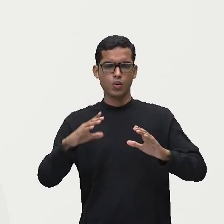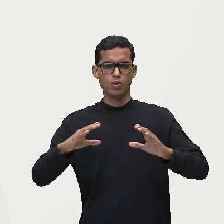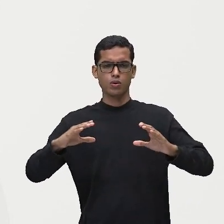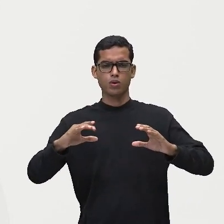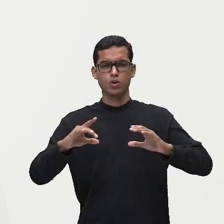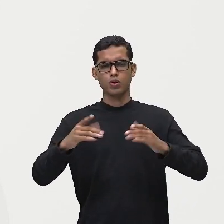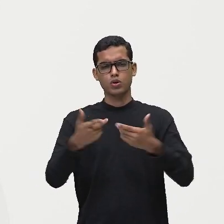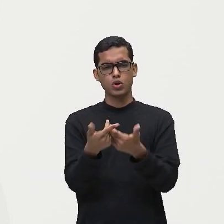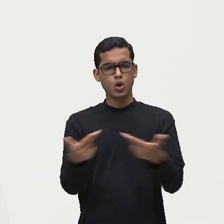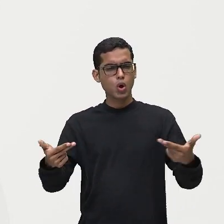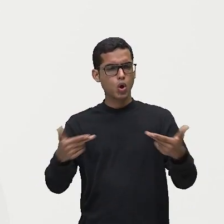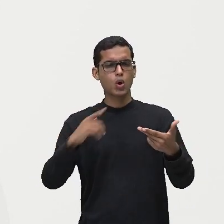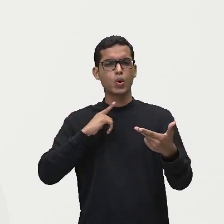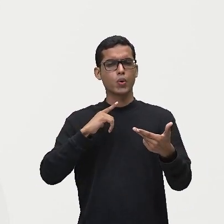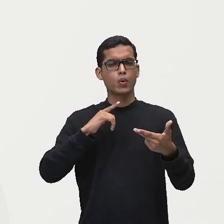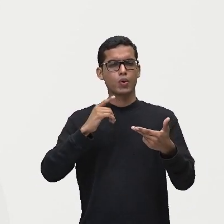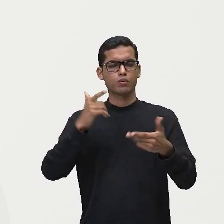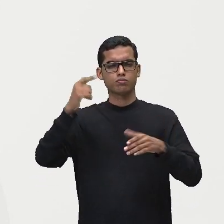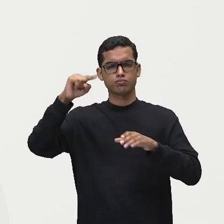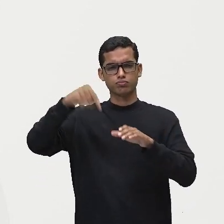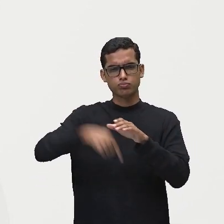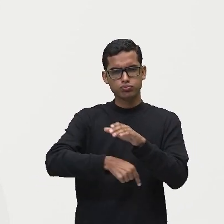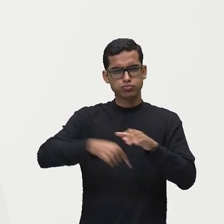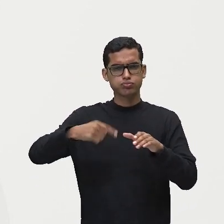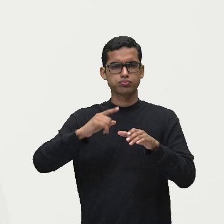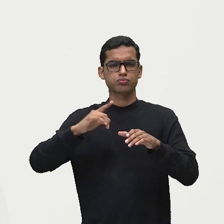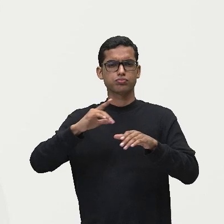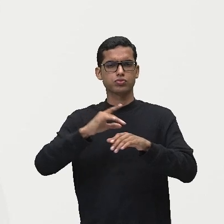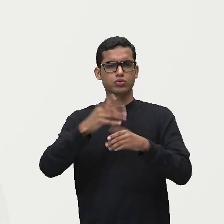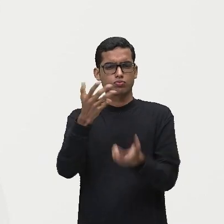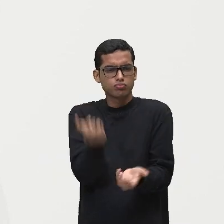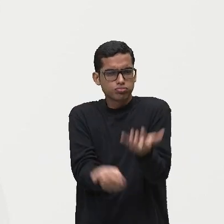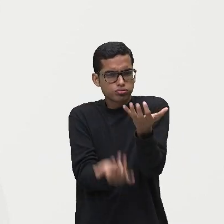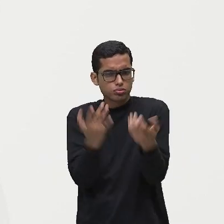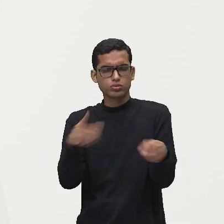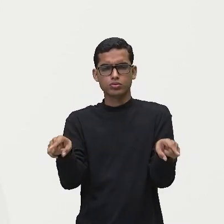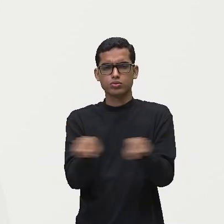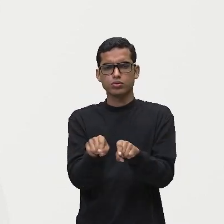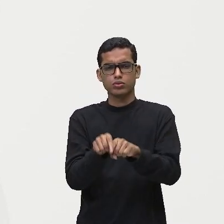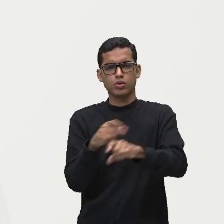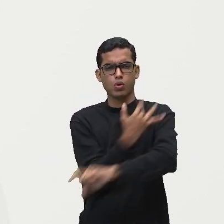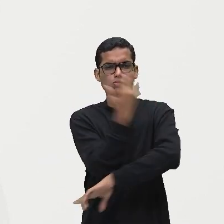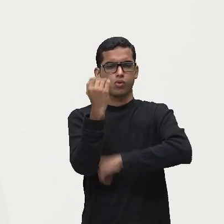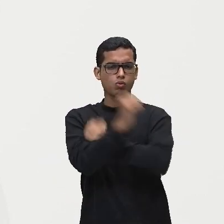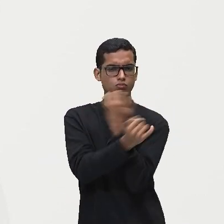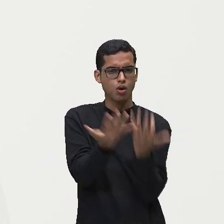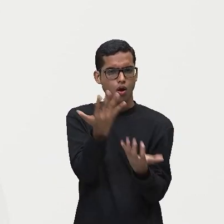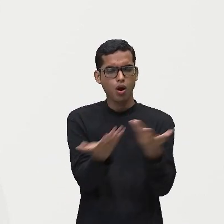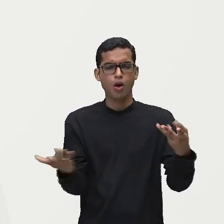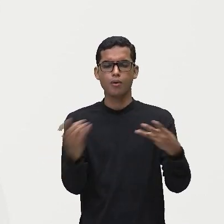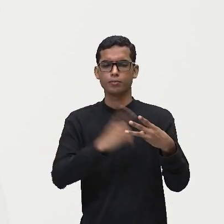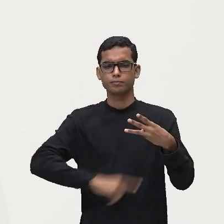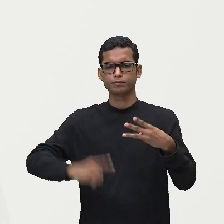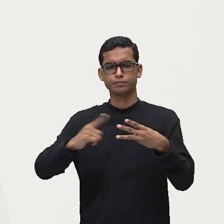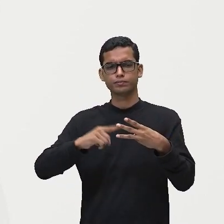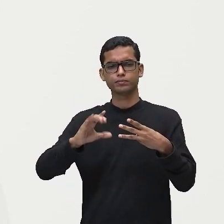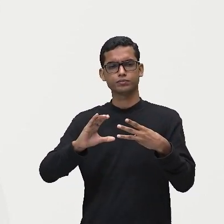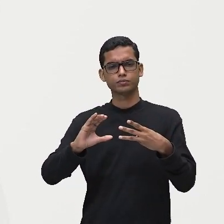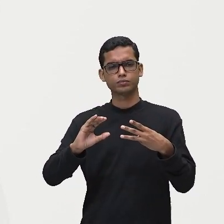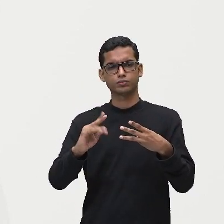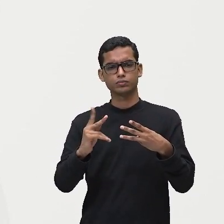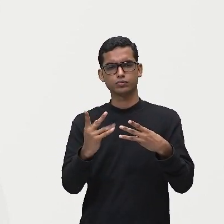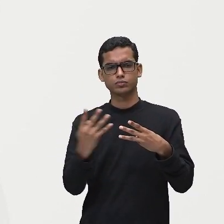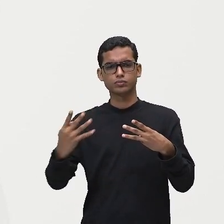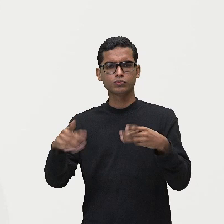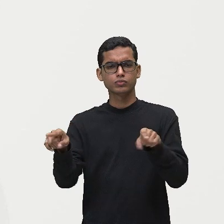No metano, são os aterros sanitários, a fonte, vazamento de gás natural, gases